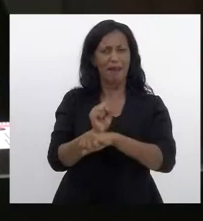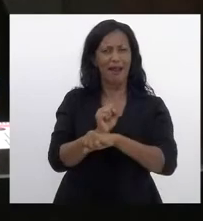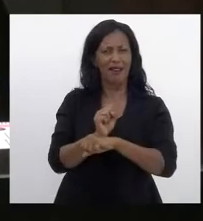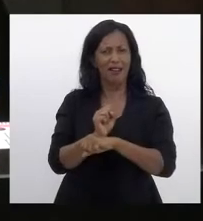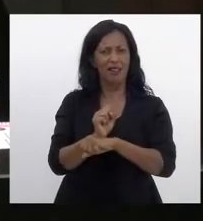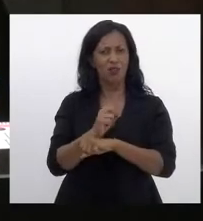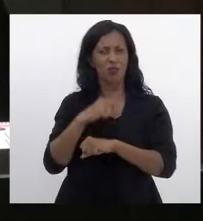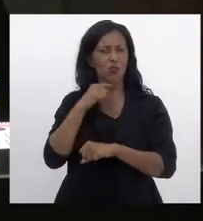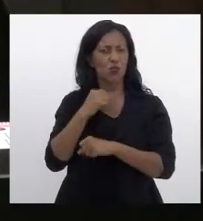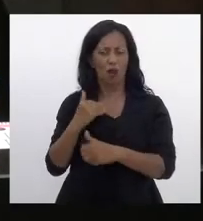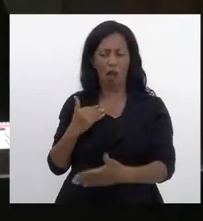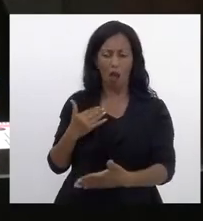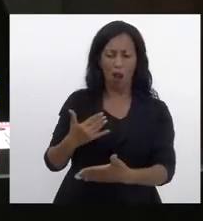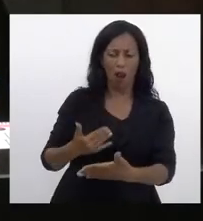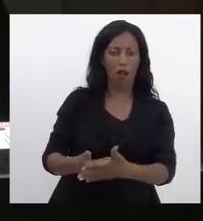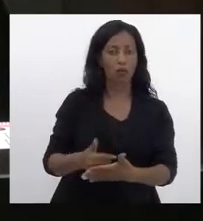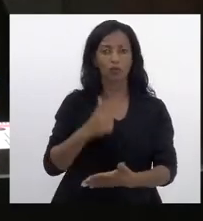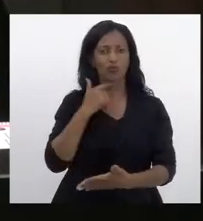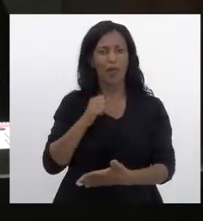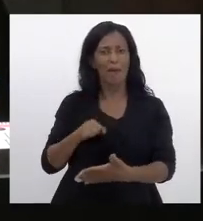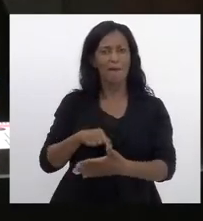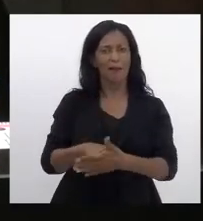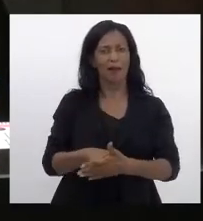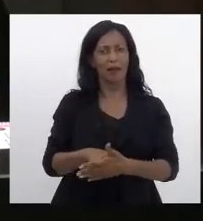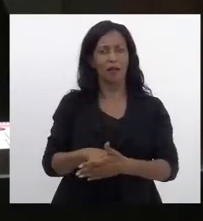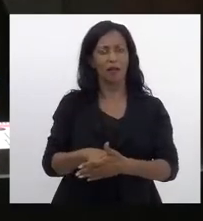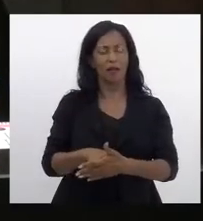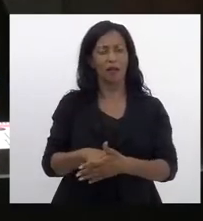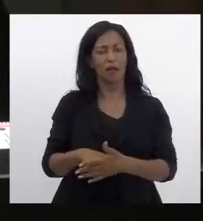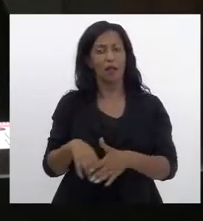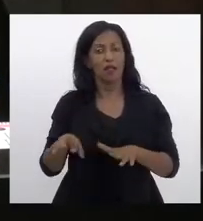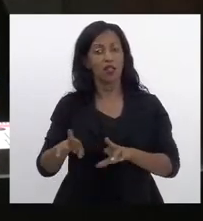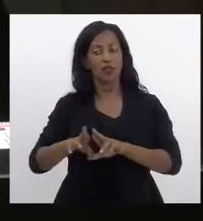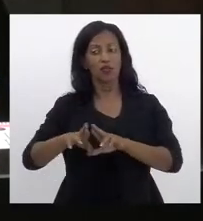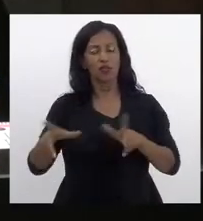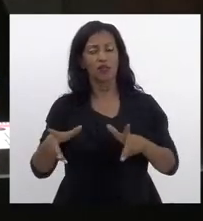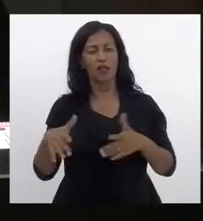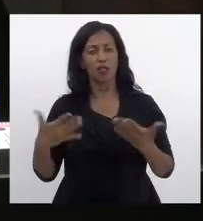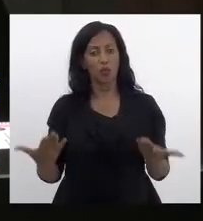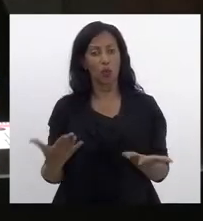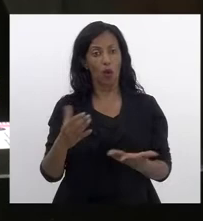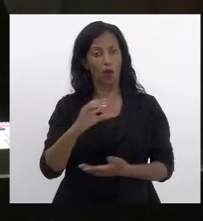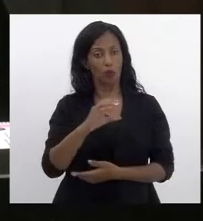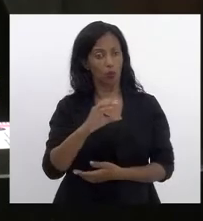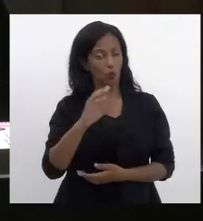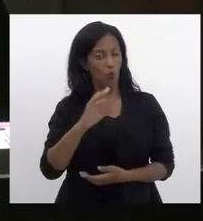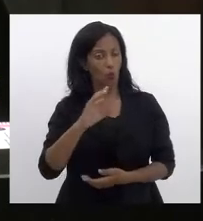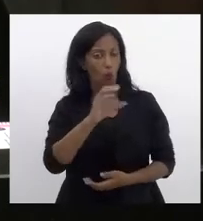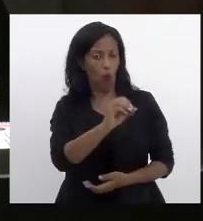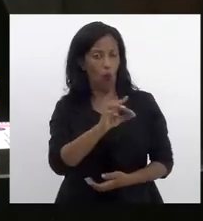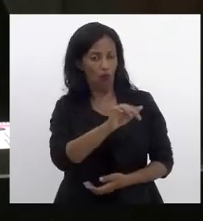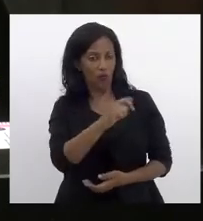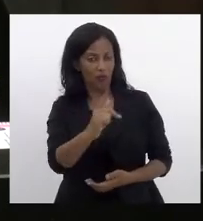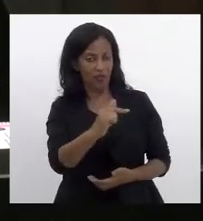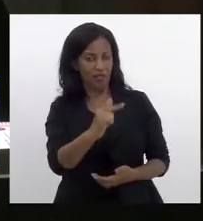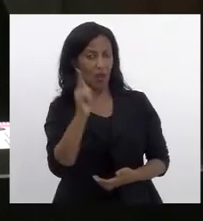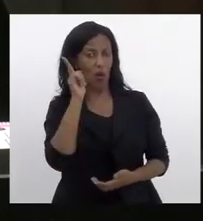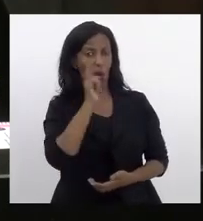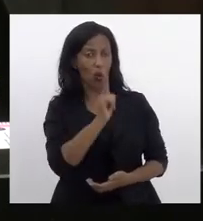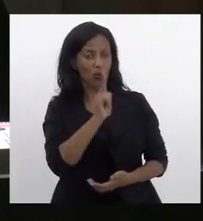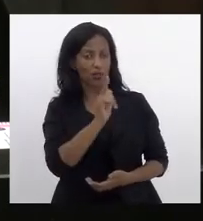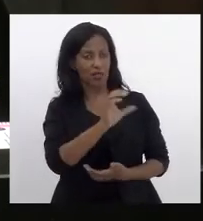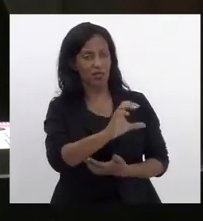mais. Mas diferente, quando o oficial faz o CAO, que considera-se como uma